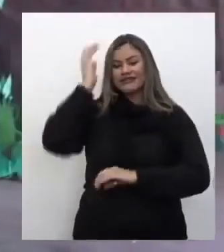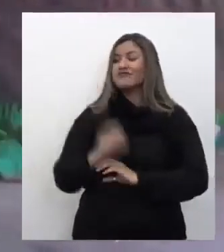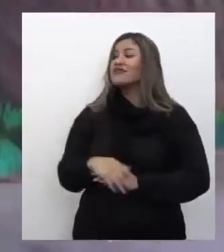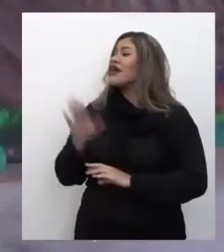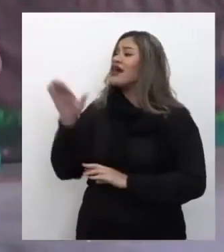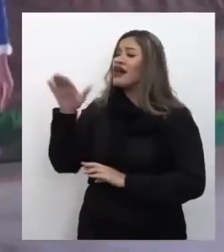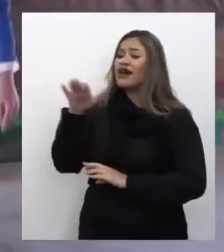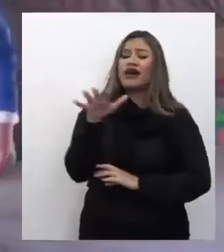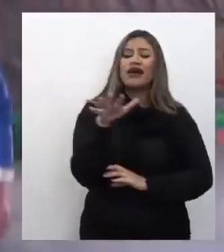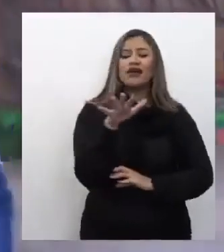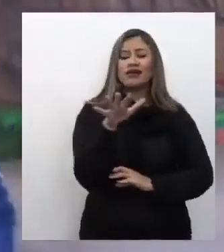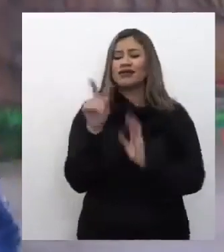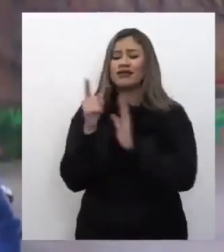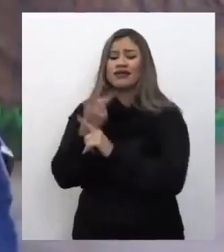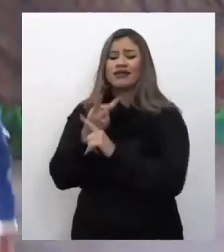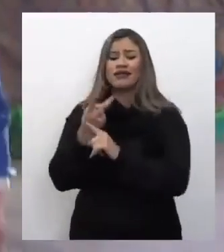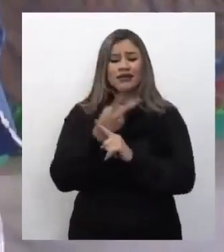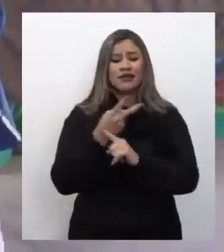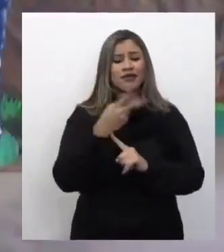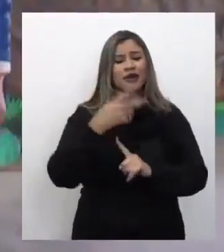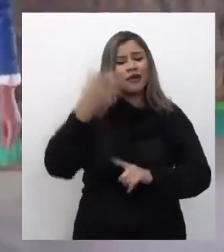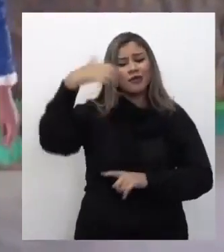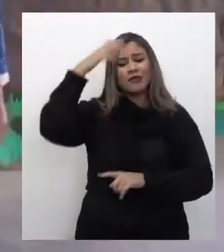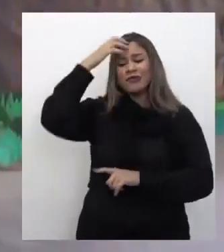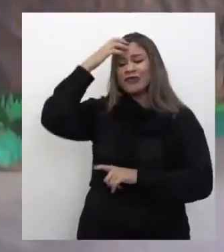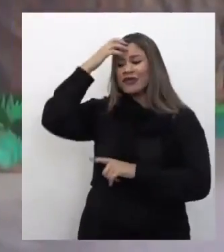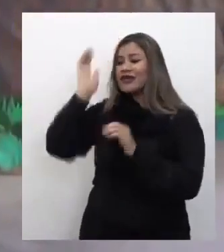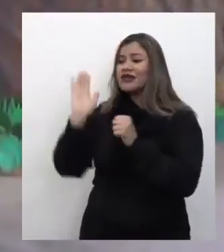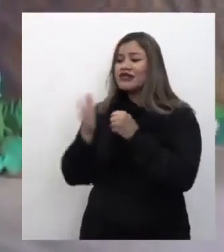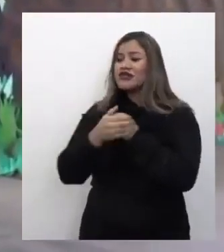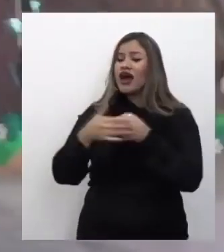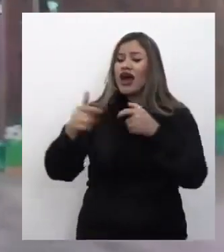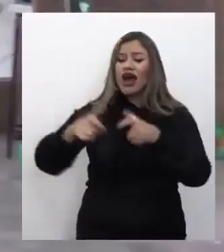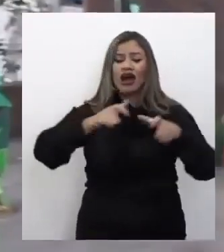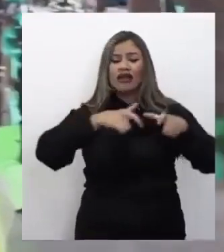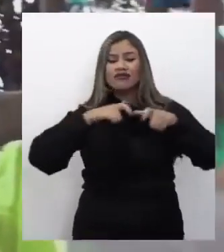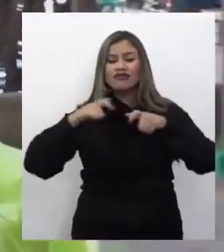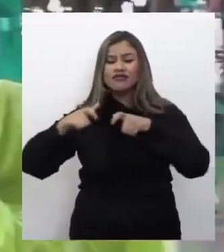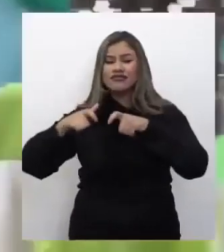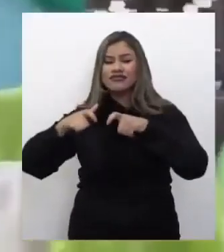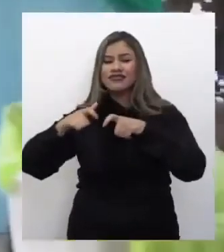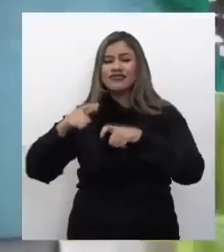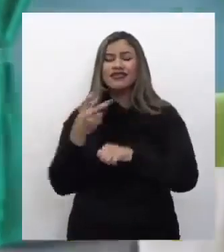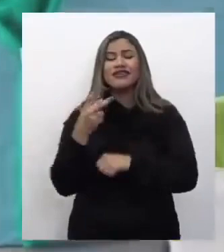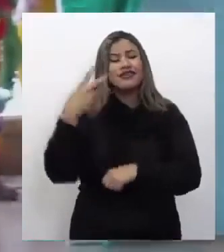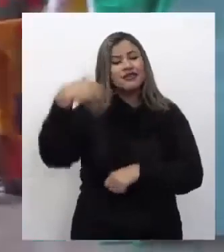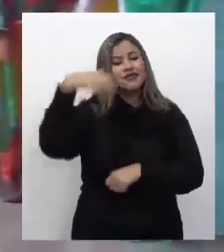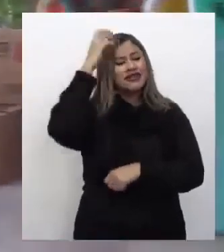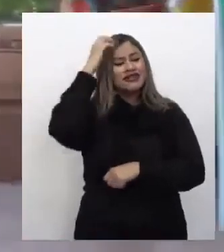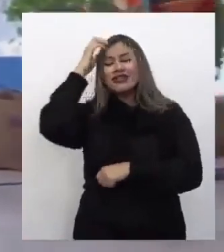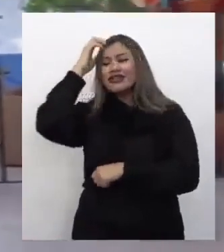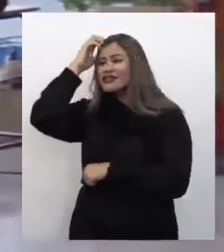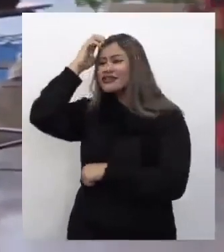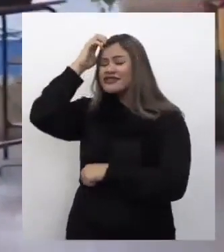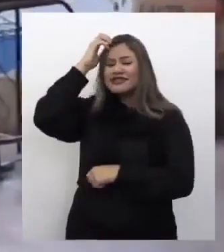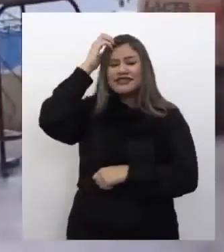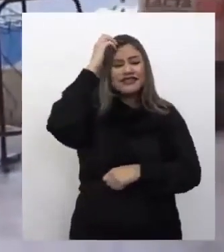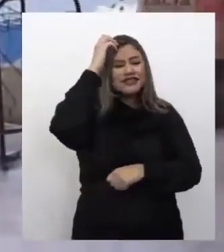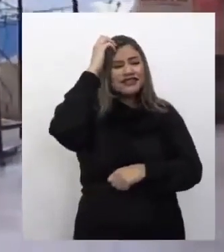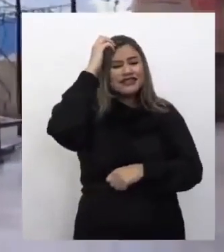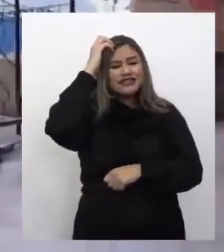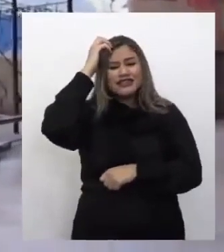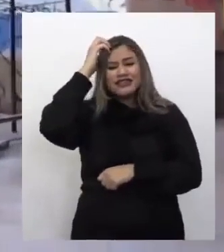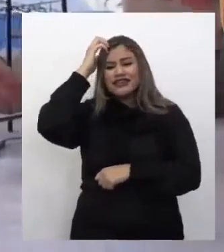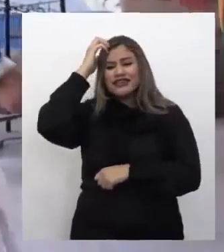princesa! Princesa! Onde você se escondeu? Princesa! Princesa!